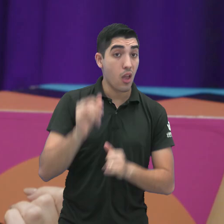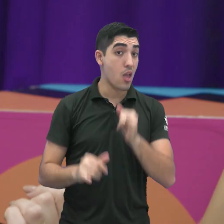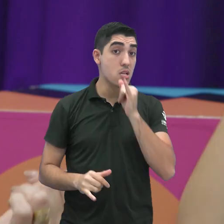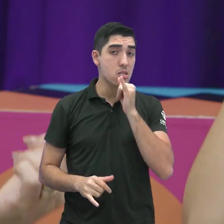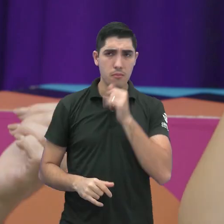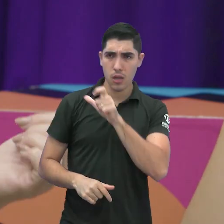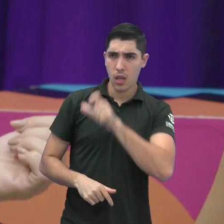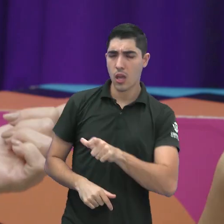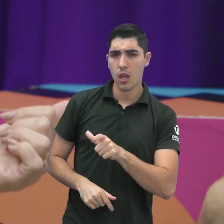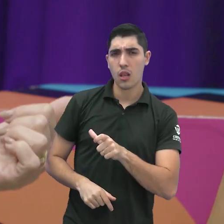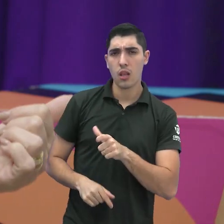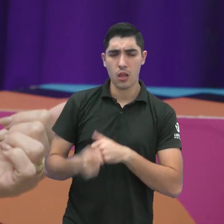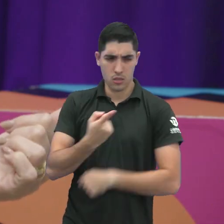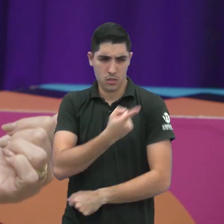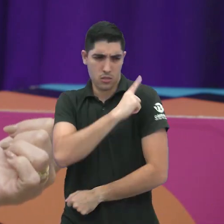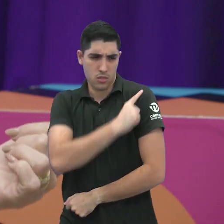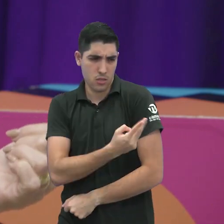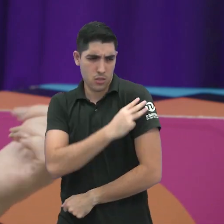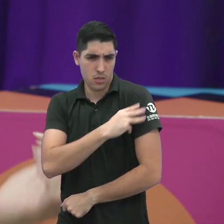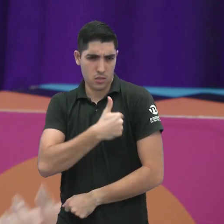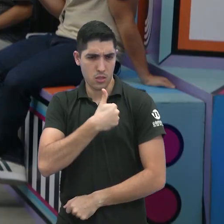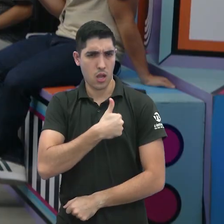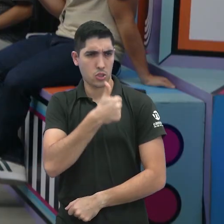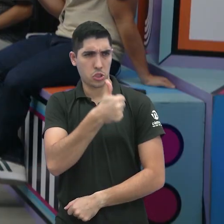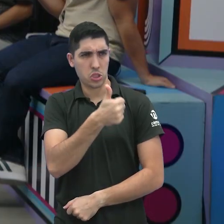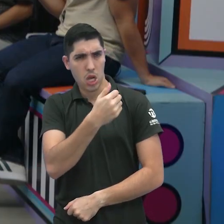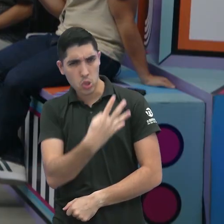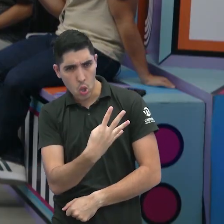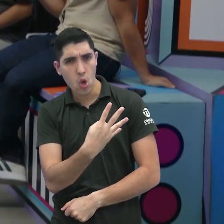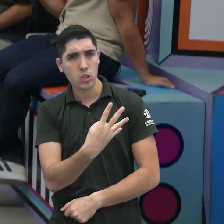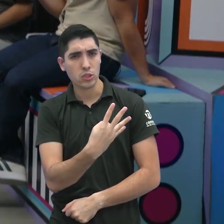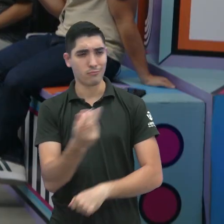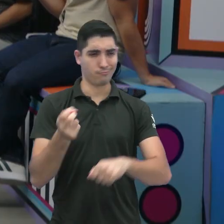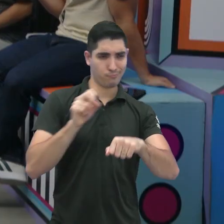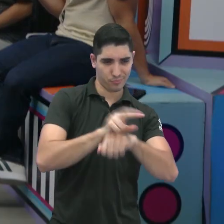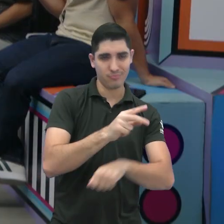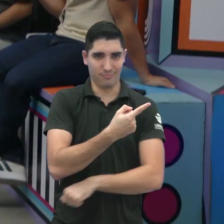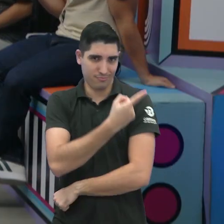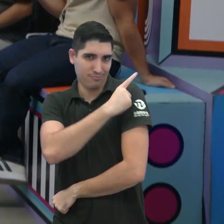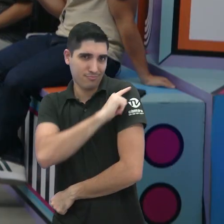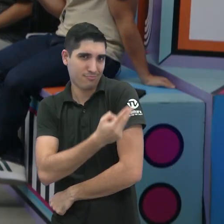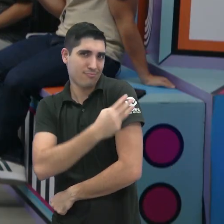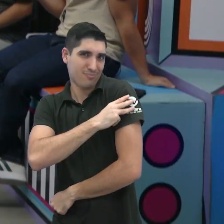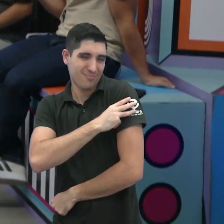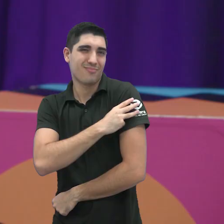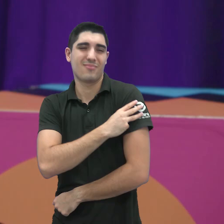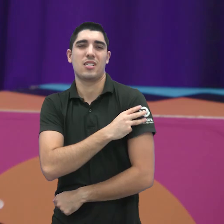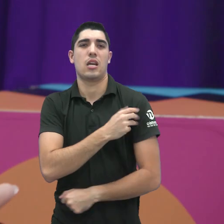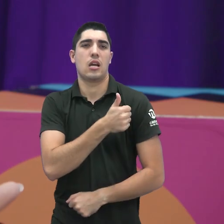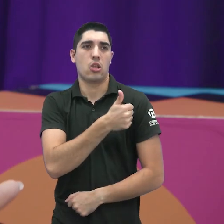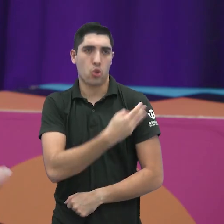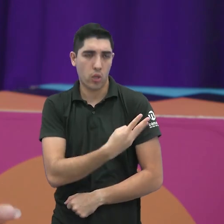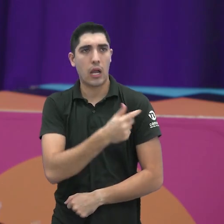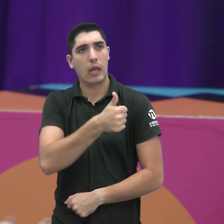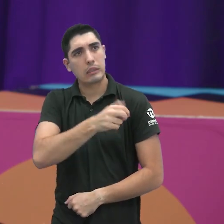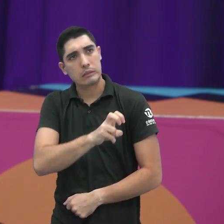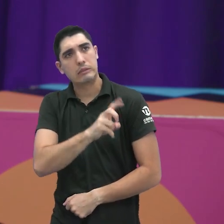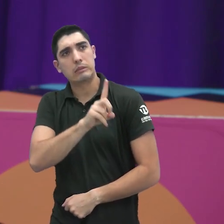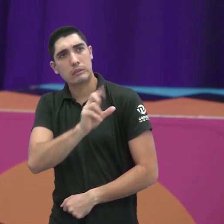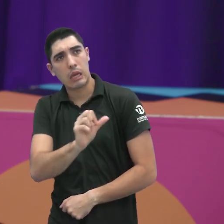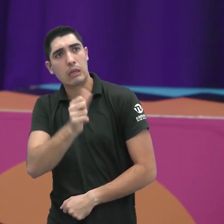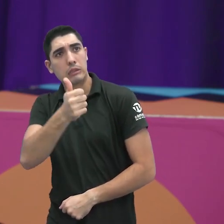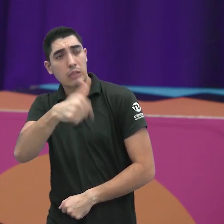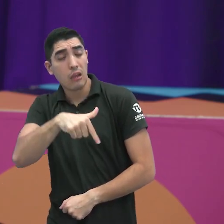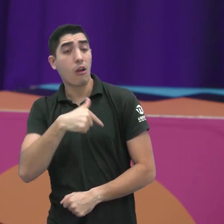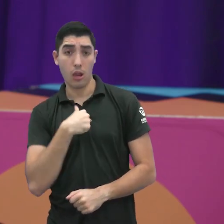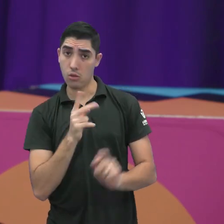tinha, sei lá, entrou no médio, estava com 14 anos. 14 anos. Né? E a gente sempre deixou isso muito